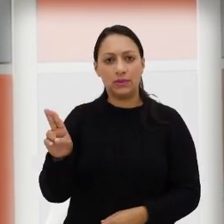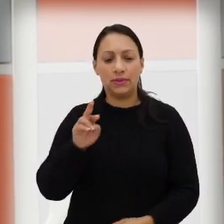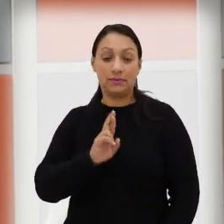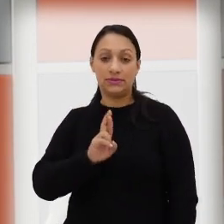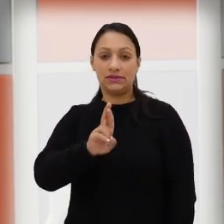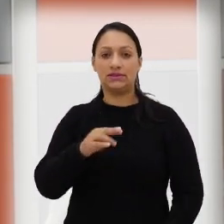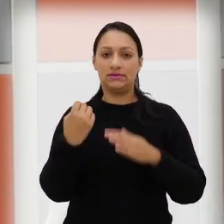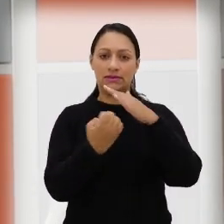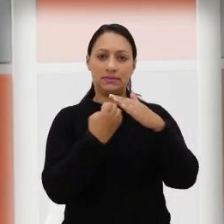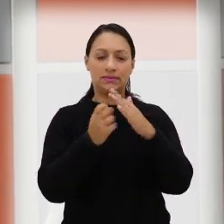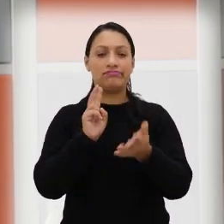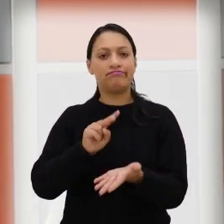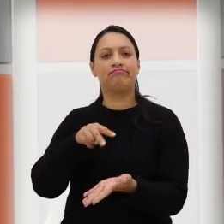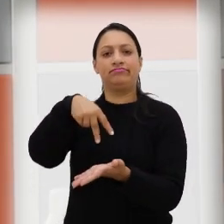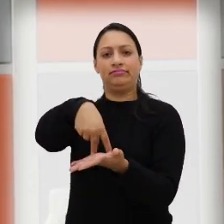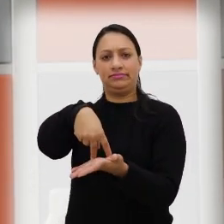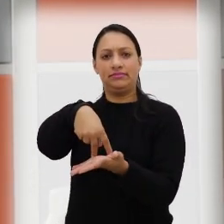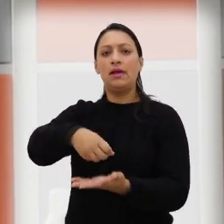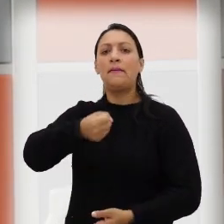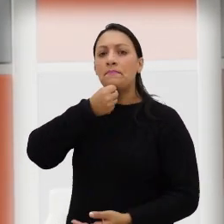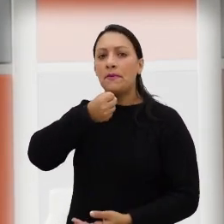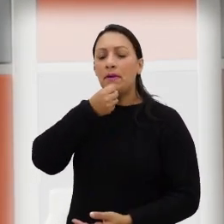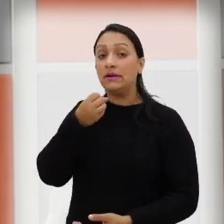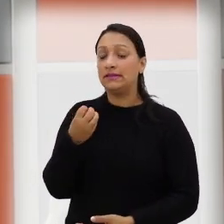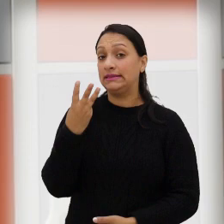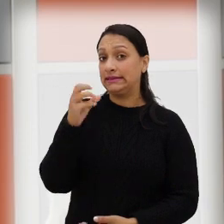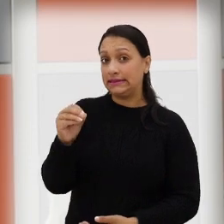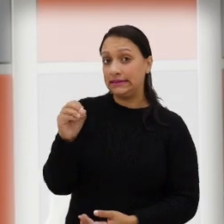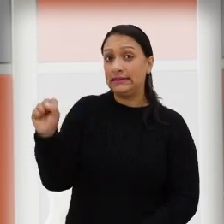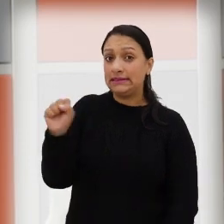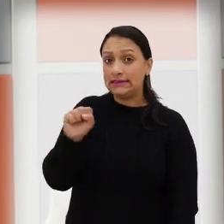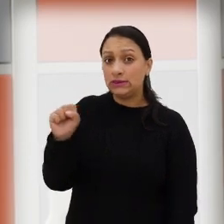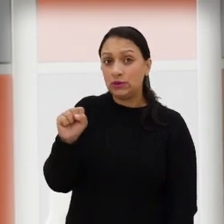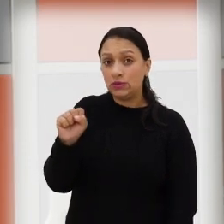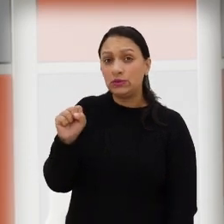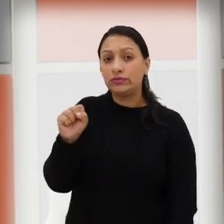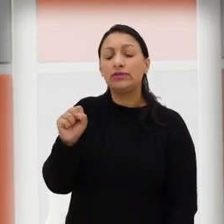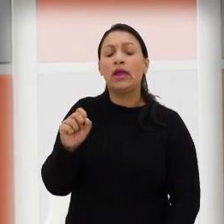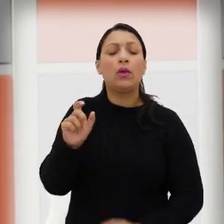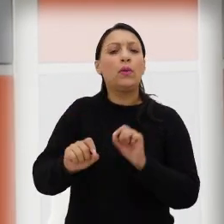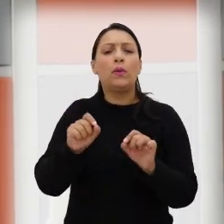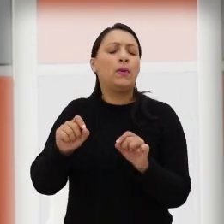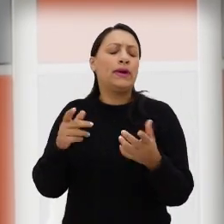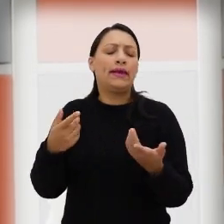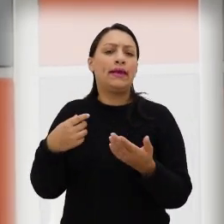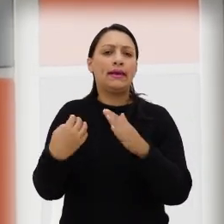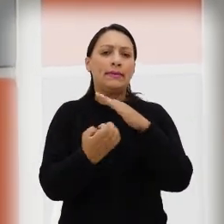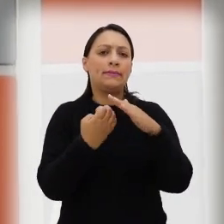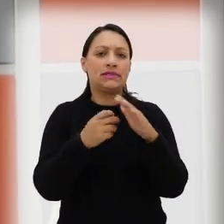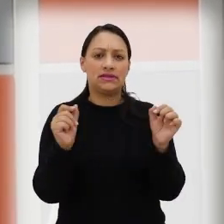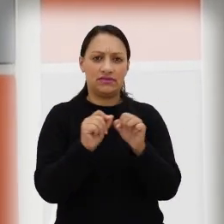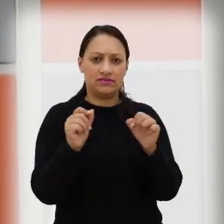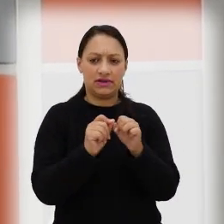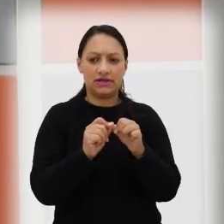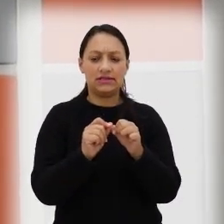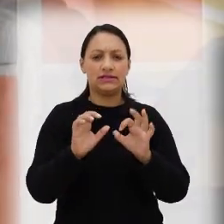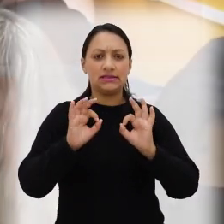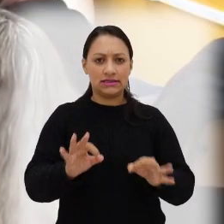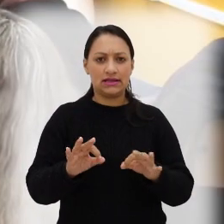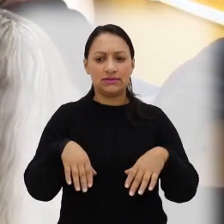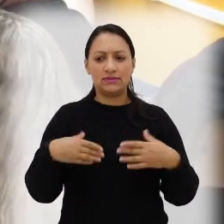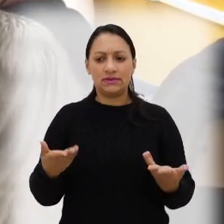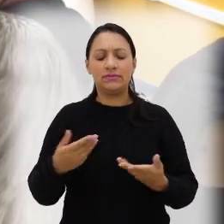representante da empresa levante, fale ali 30 segundos do que a empresa faz, tá bem? Então, Artesã é a